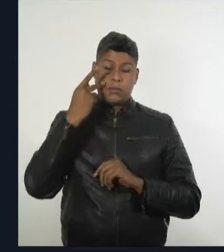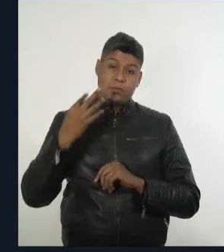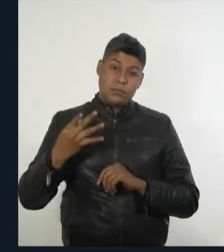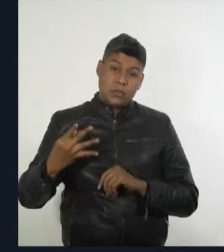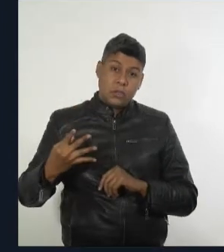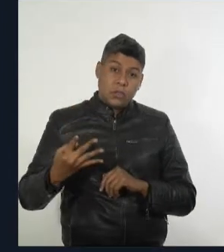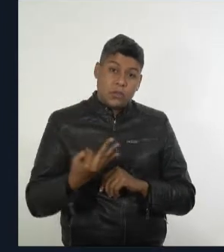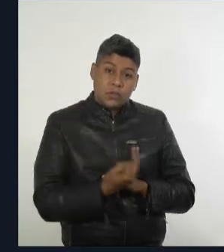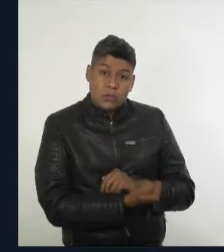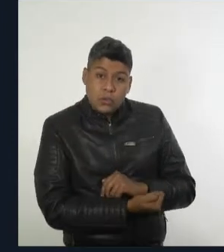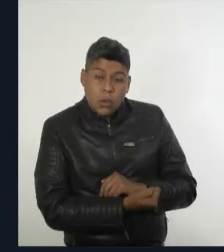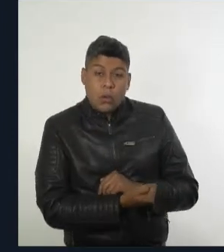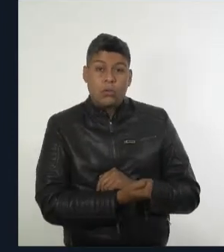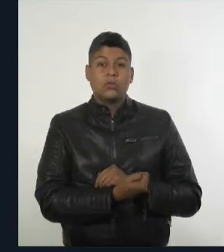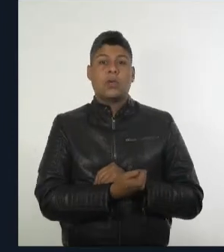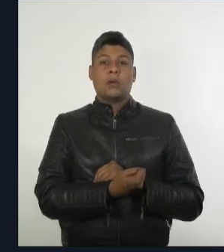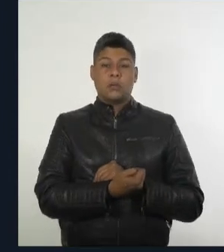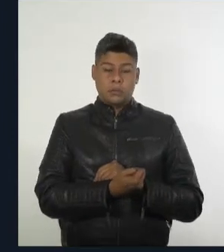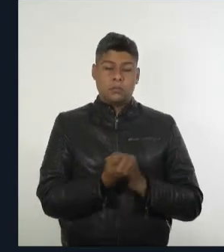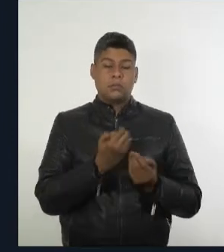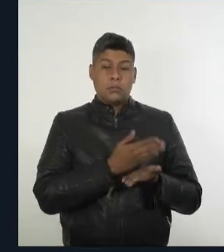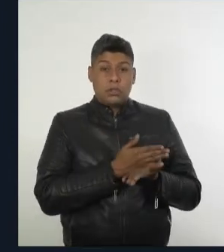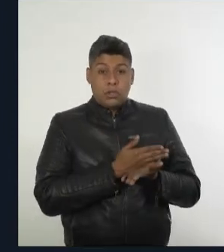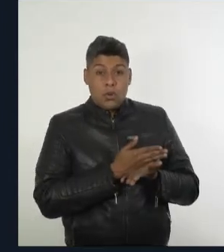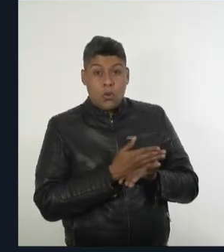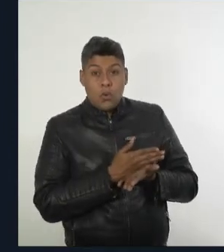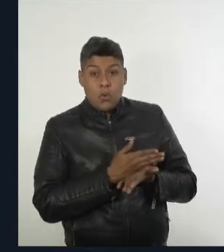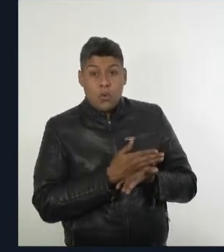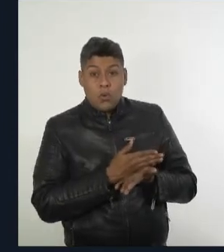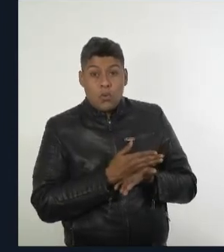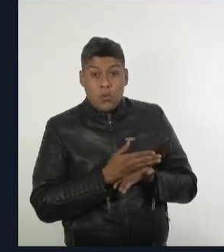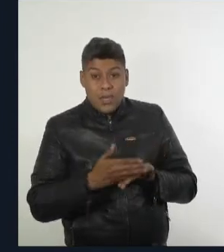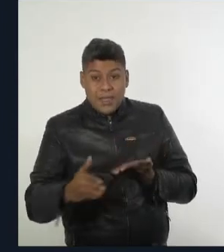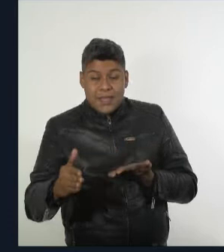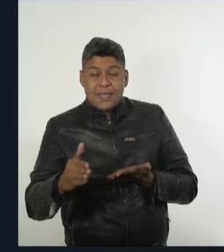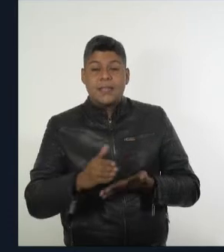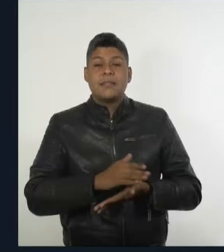todo esse quadro, quer dizer, do início da